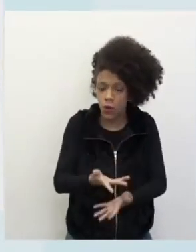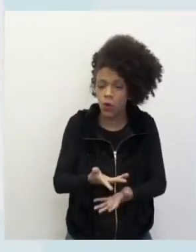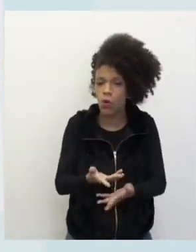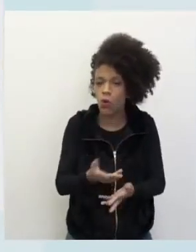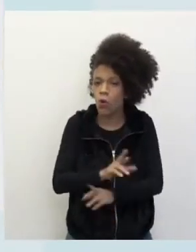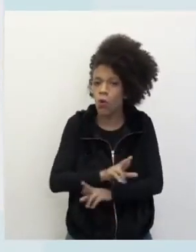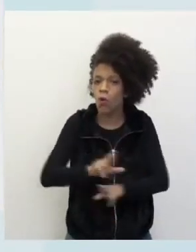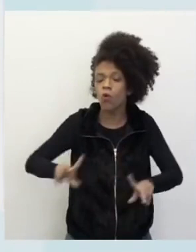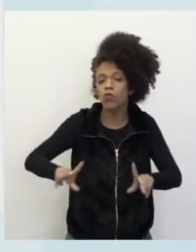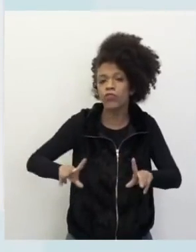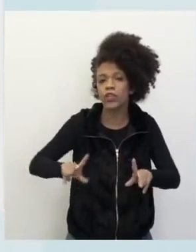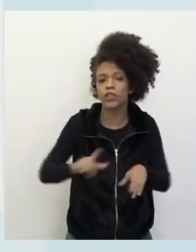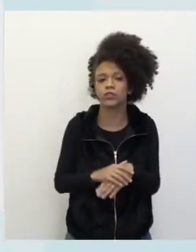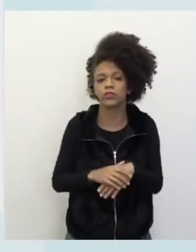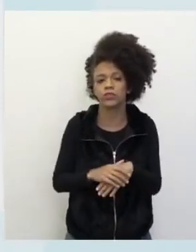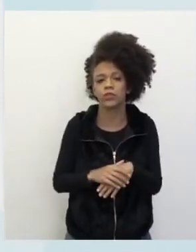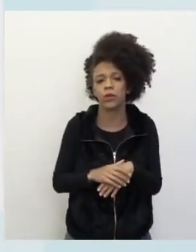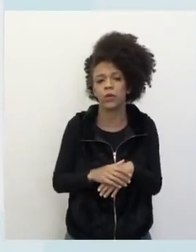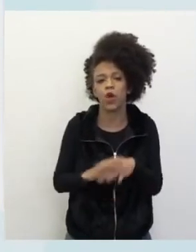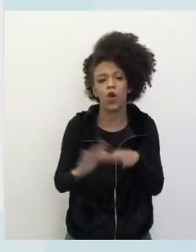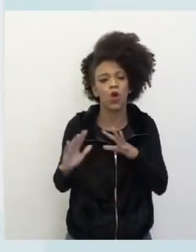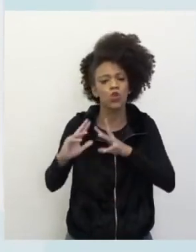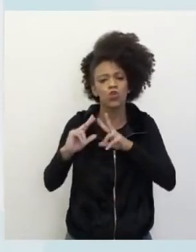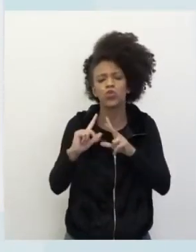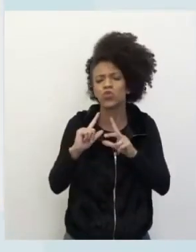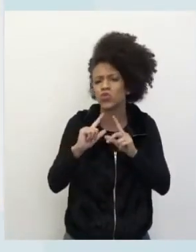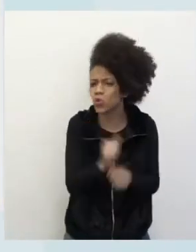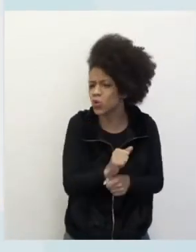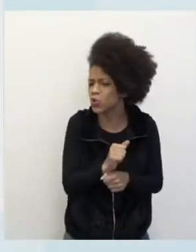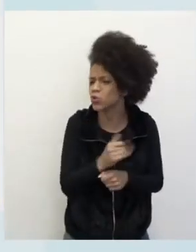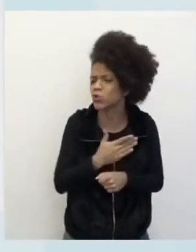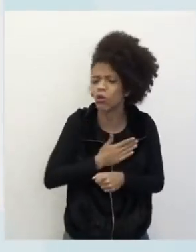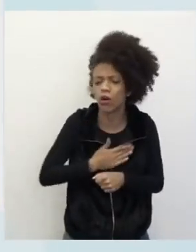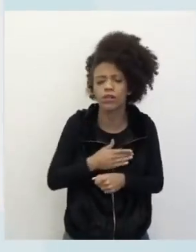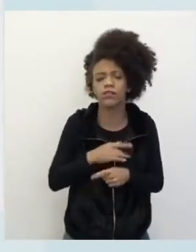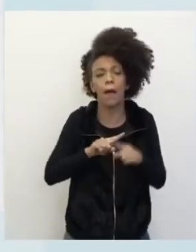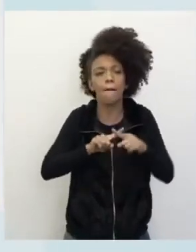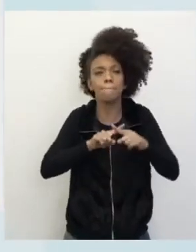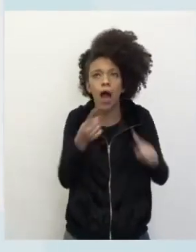A gente tem ali o mas. Todo mundo gosta de usar mas.